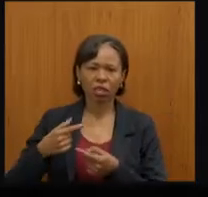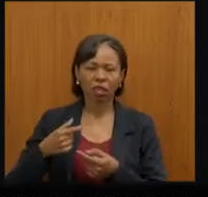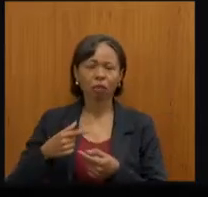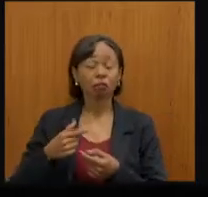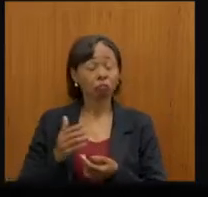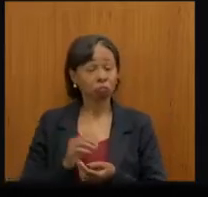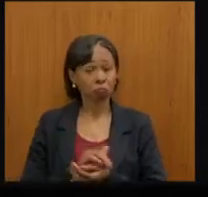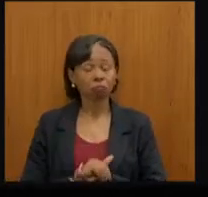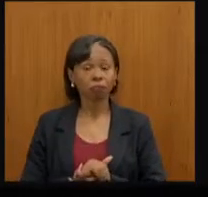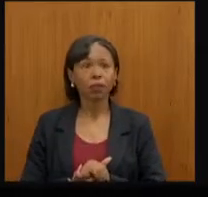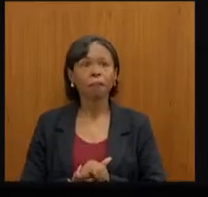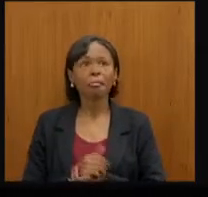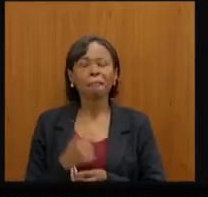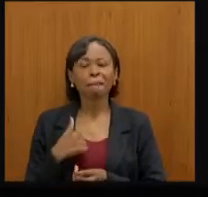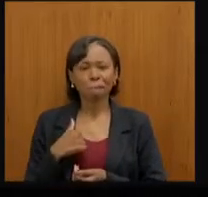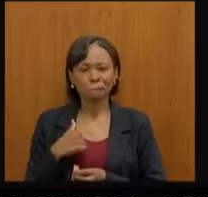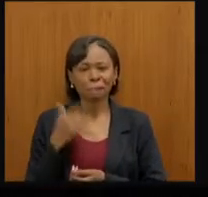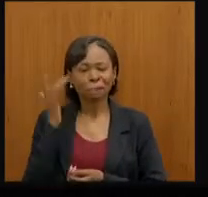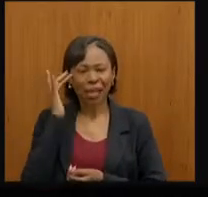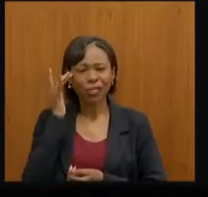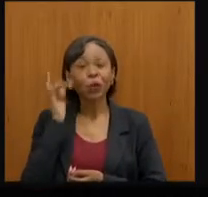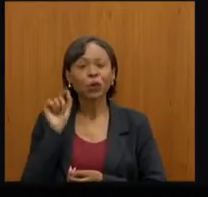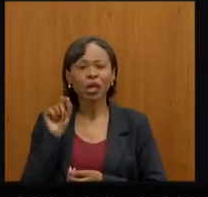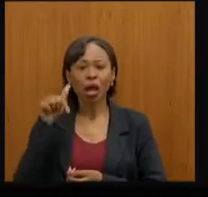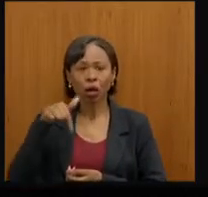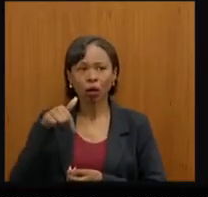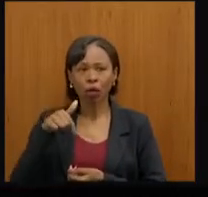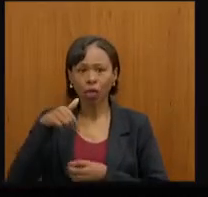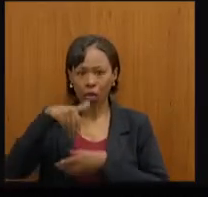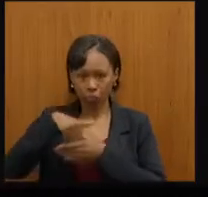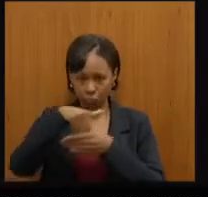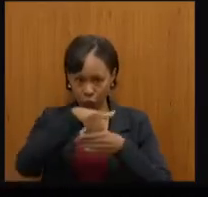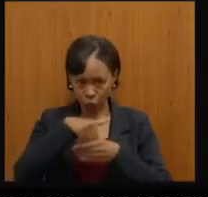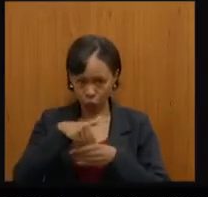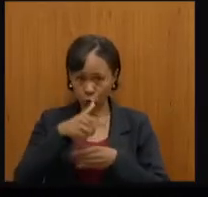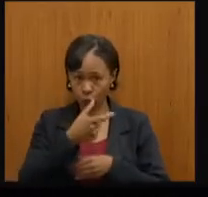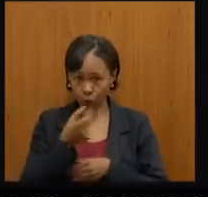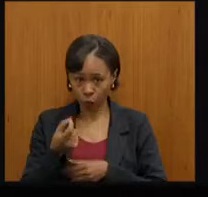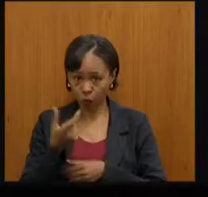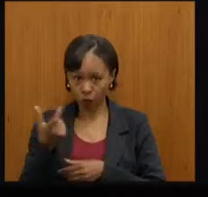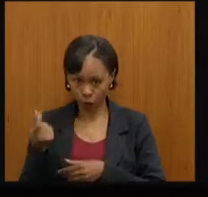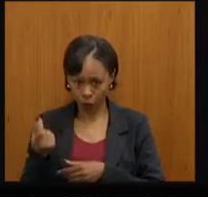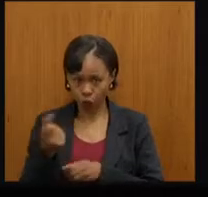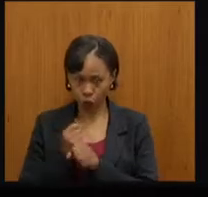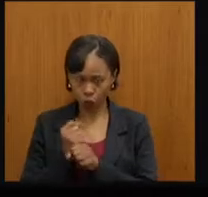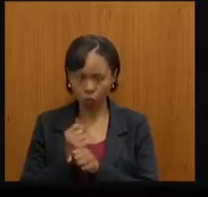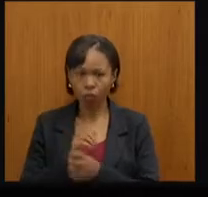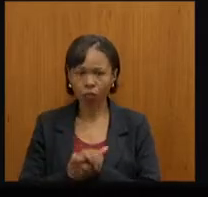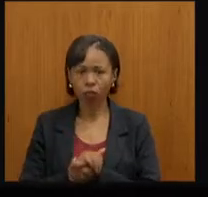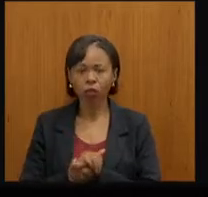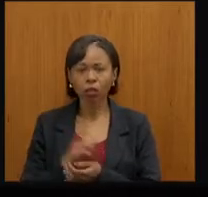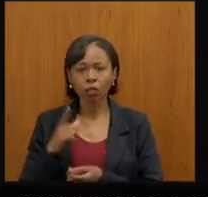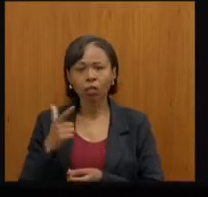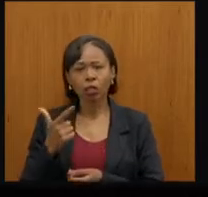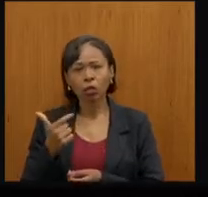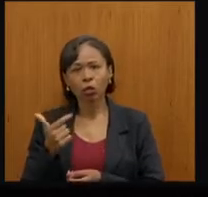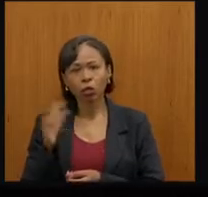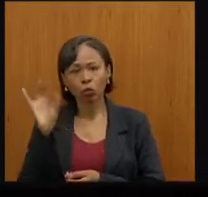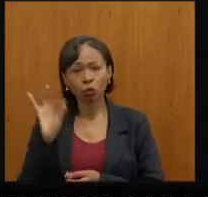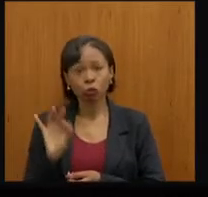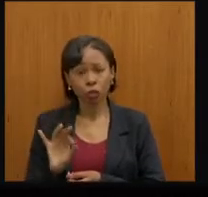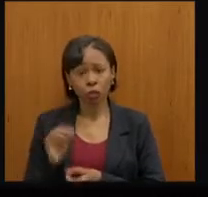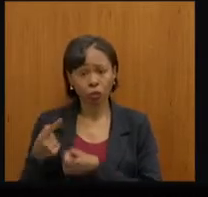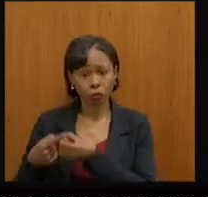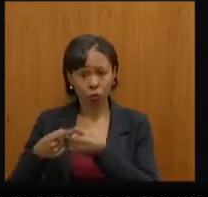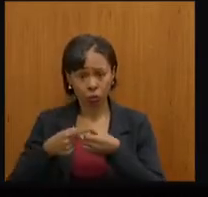eu achei assim agora né nos pós-2020 a gente tem 12 foi dois por cento dos municípios que elegeram